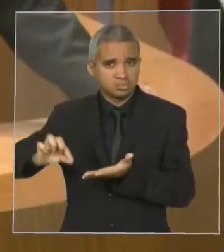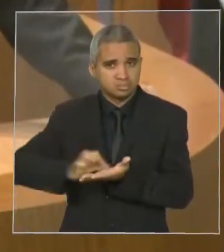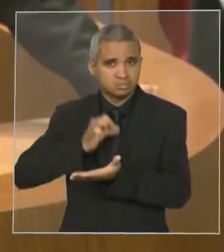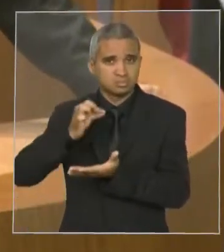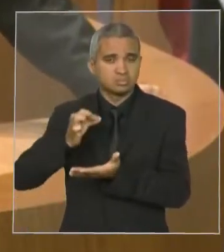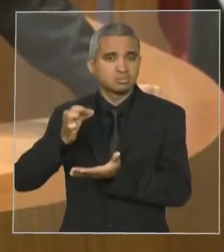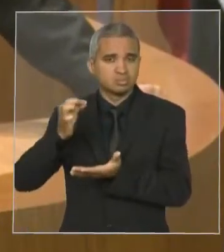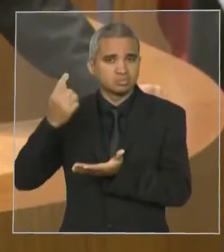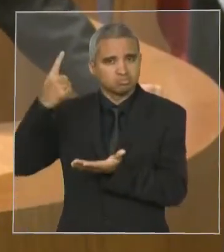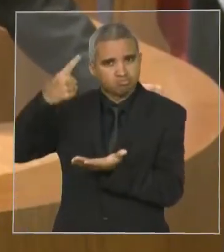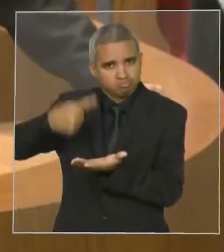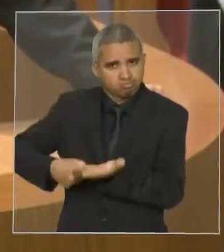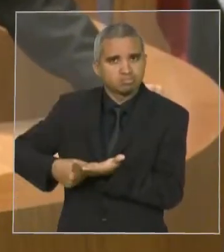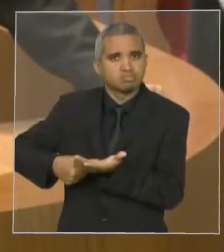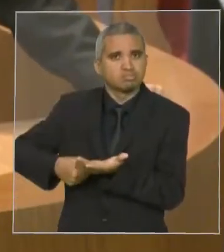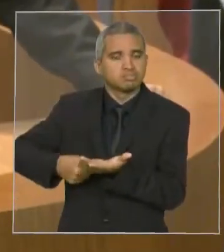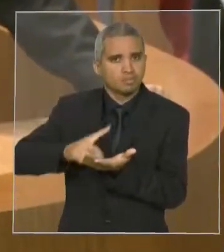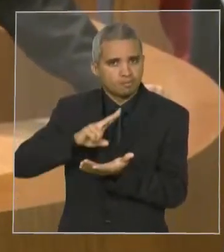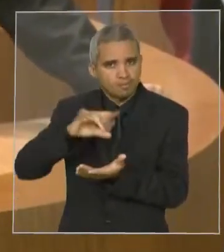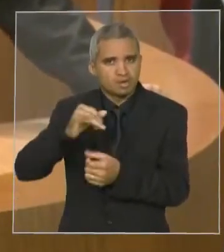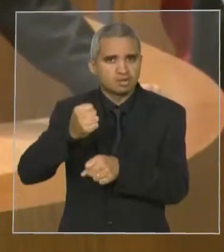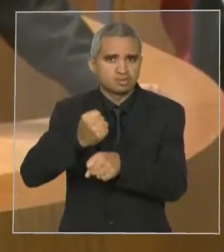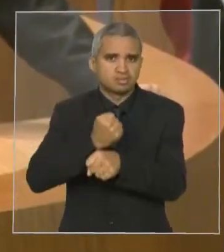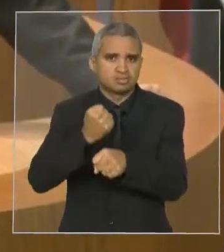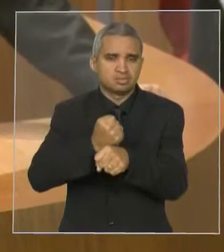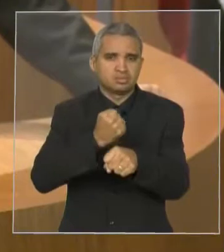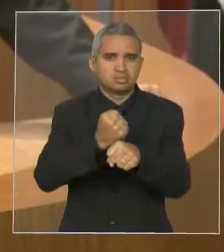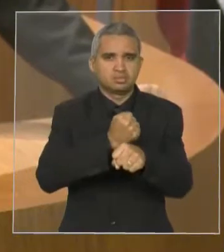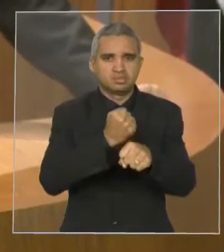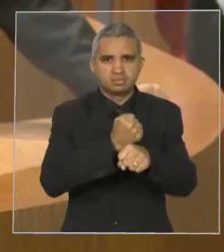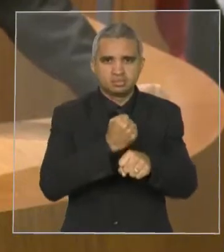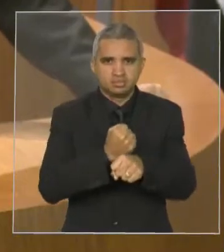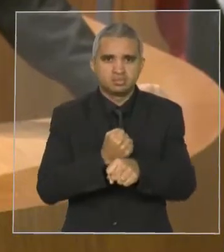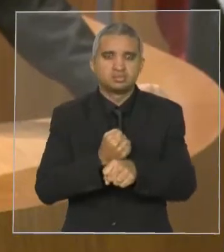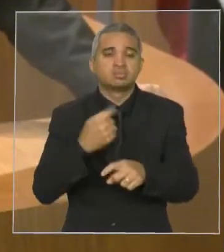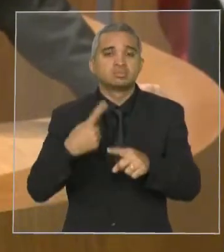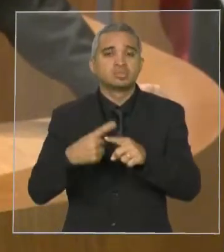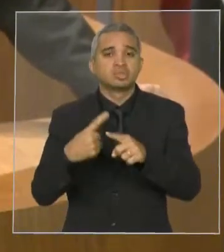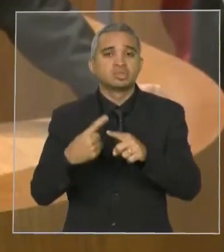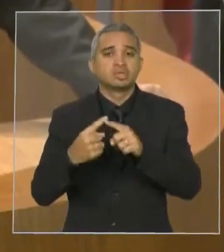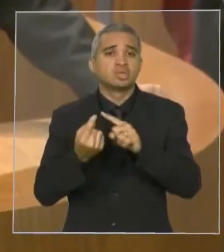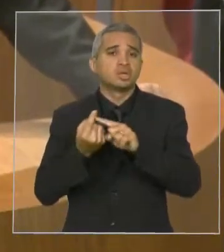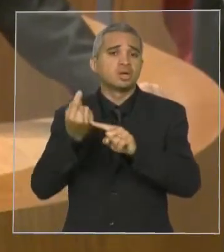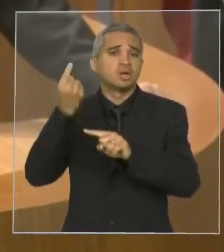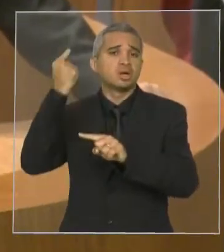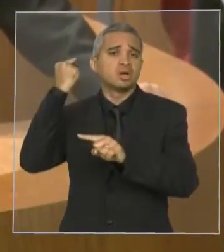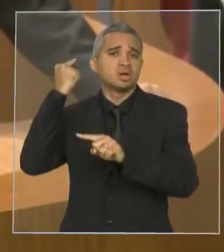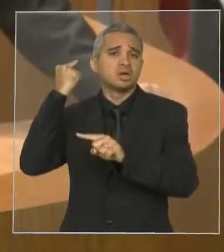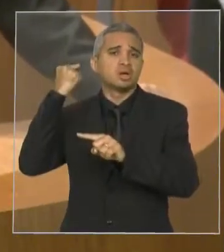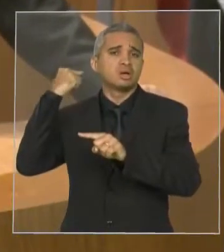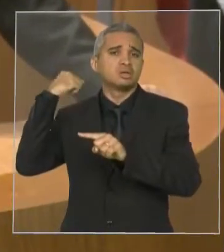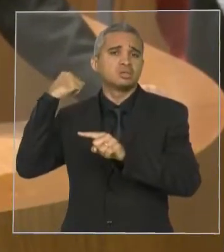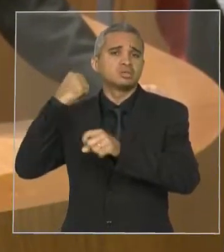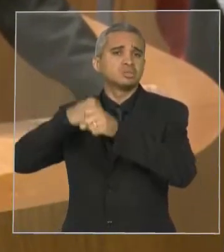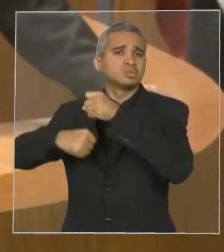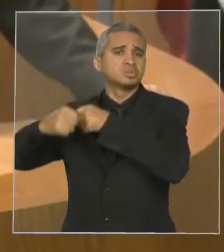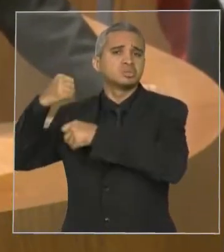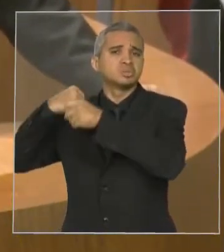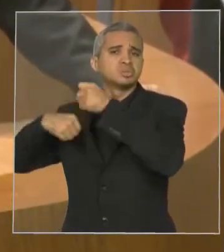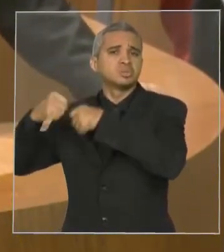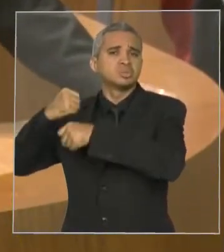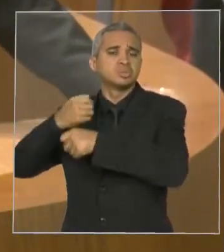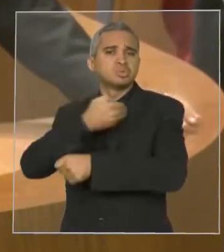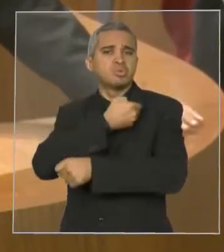uma obra necessária que passaram governos e mais governos e ninguém teve a coragem de fazer